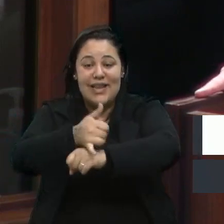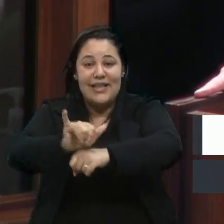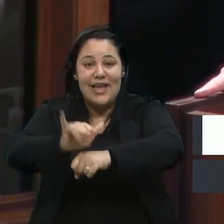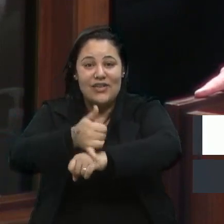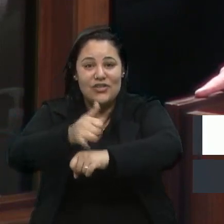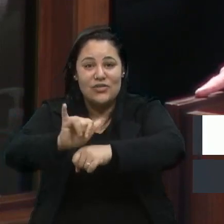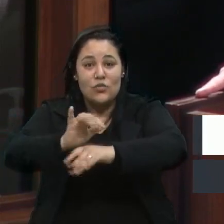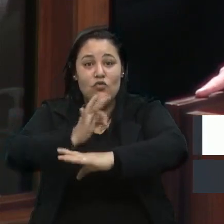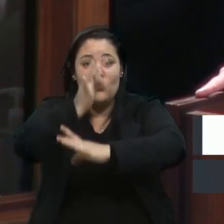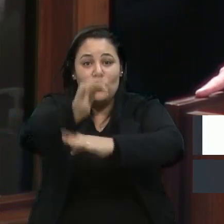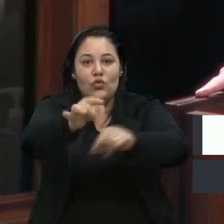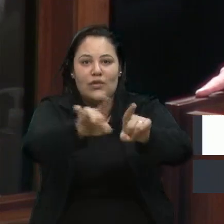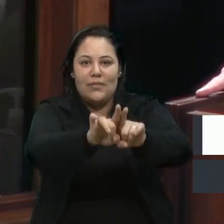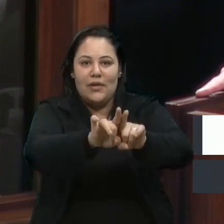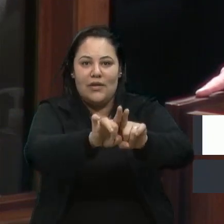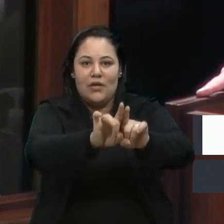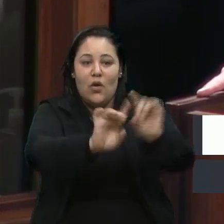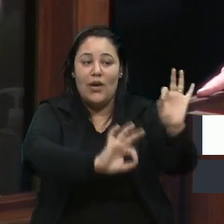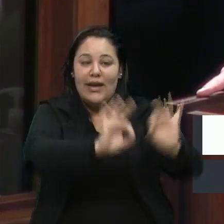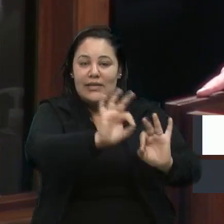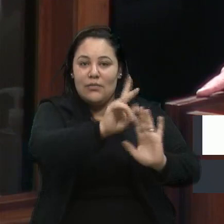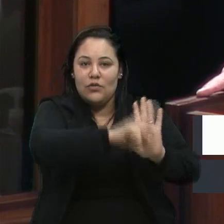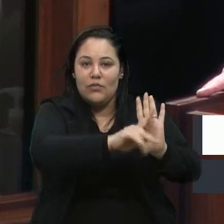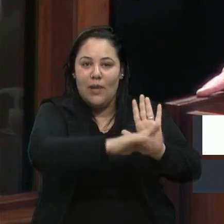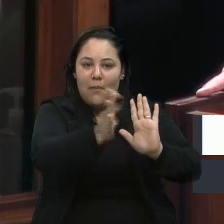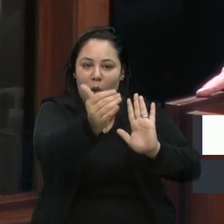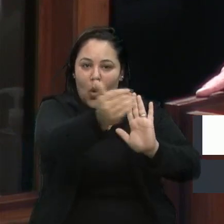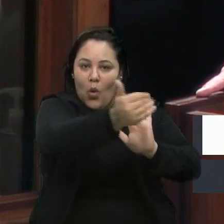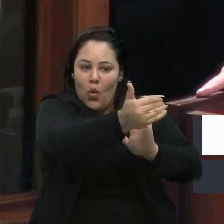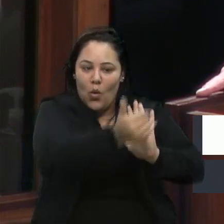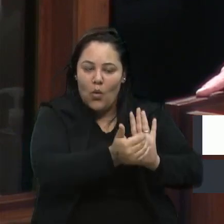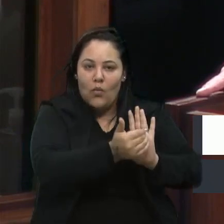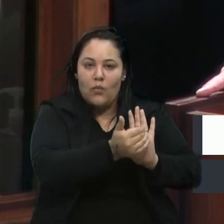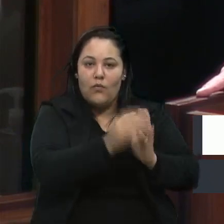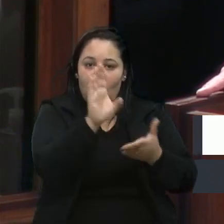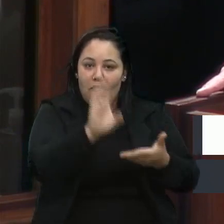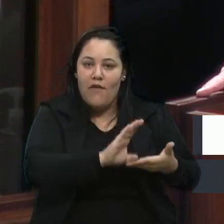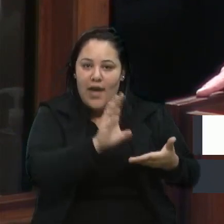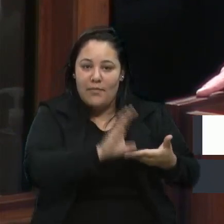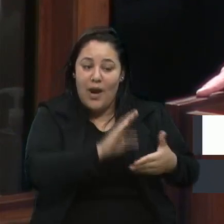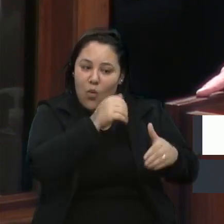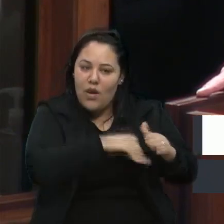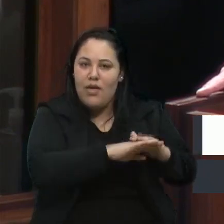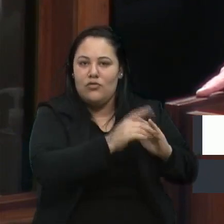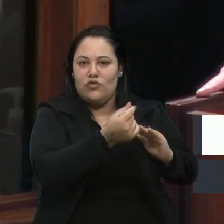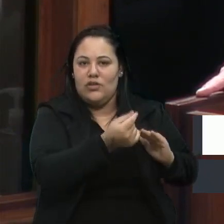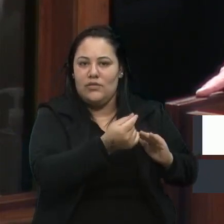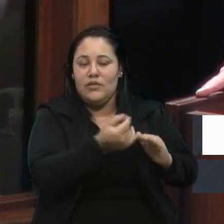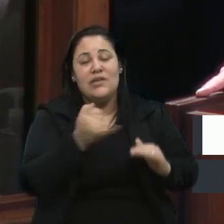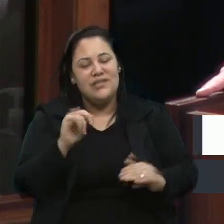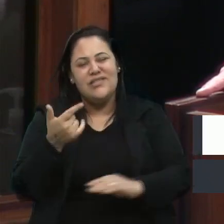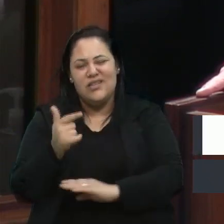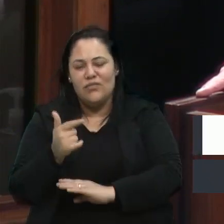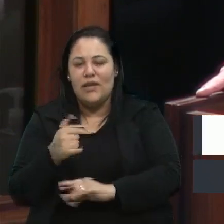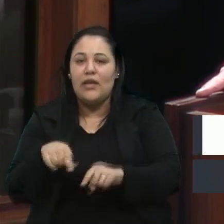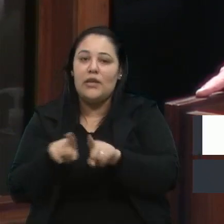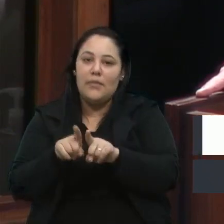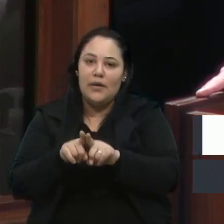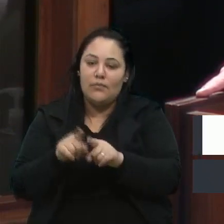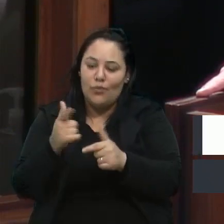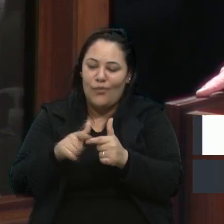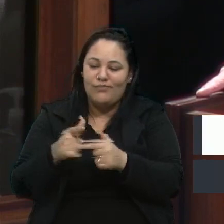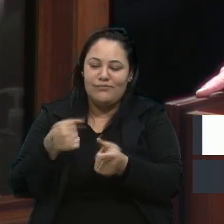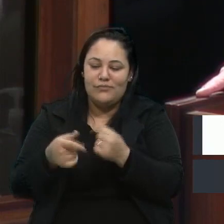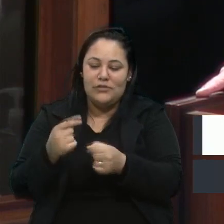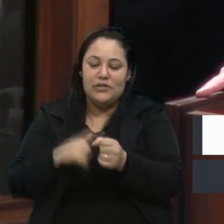banco de projetos para captar recursos federais, se não existe recursos no caixa, devido ao problema financeiro da cidade, e a gente tem que